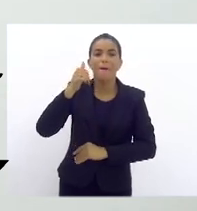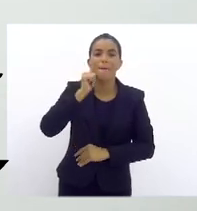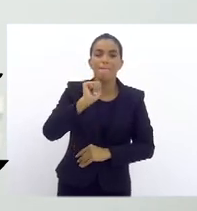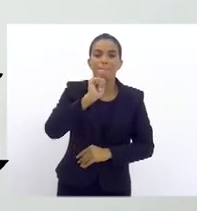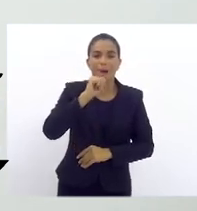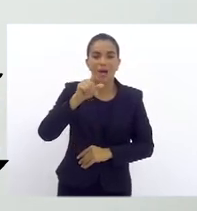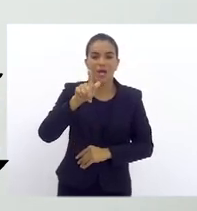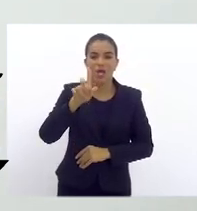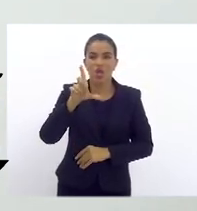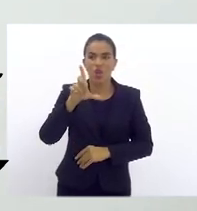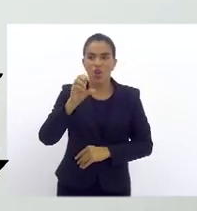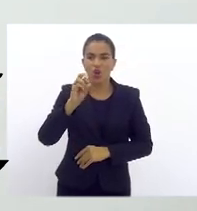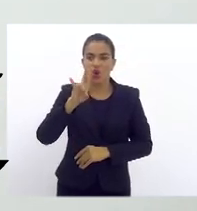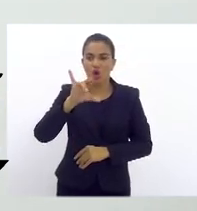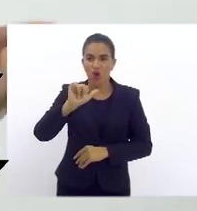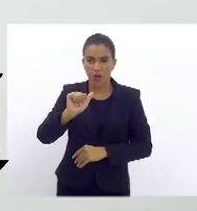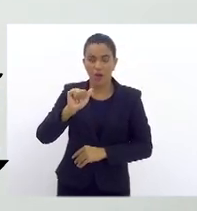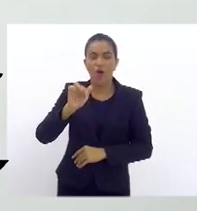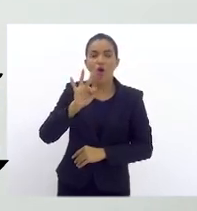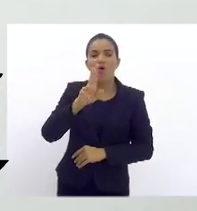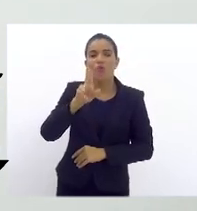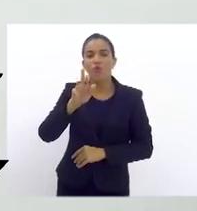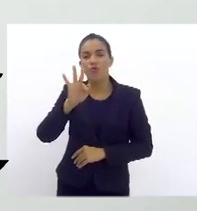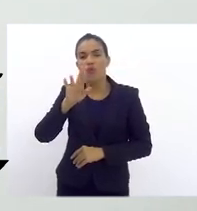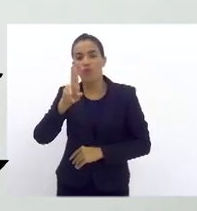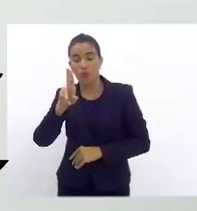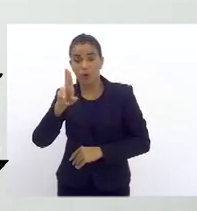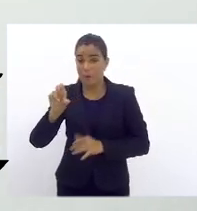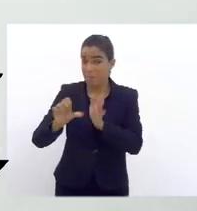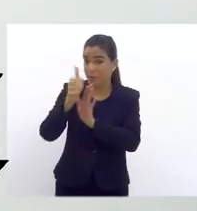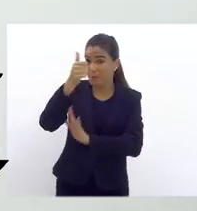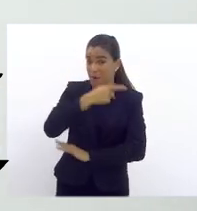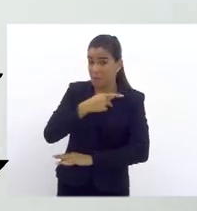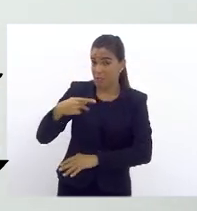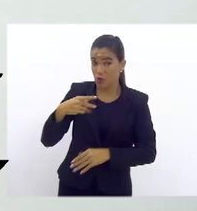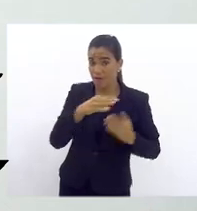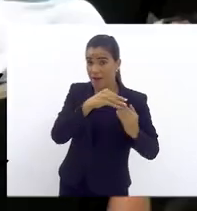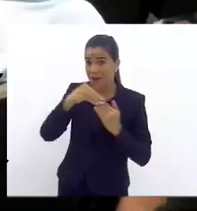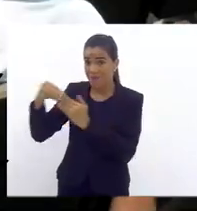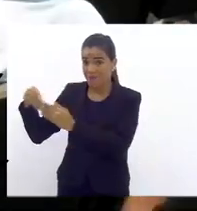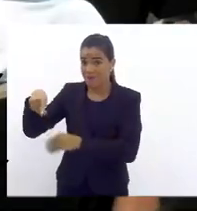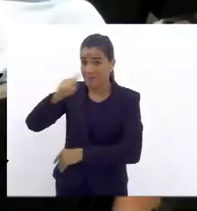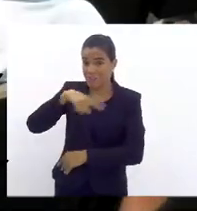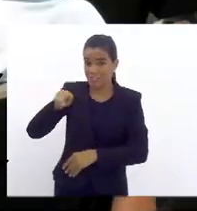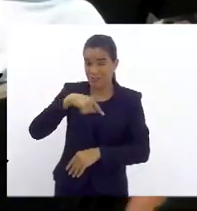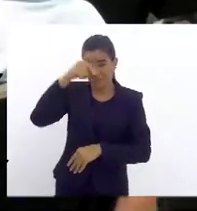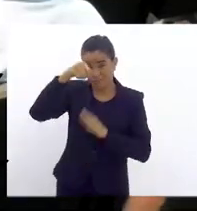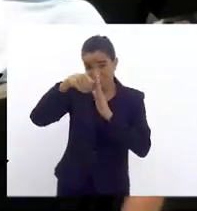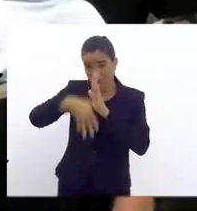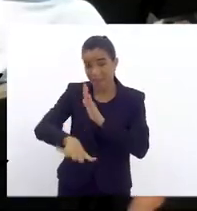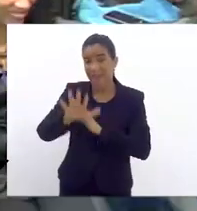de Iemanjá o Ilê a céu me afofu primeira vez que o pastor vai levar vocês no terreiro valeu obrigado